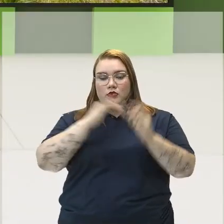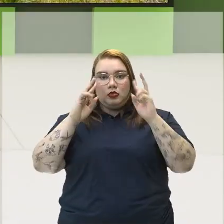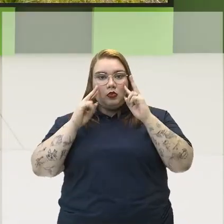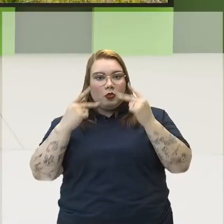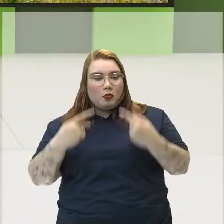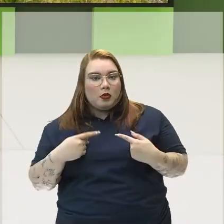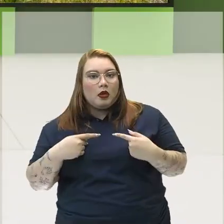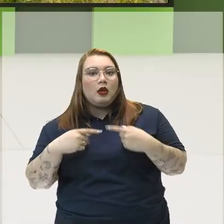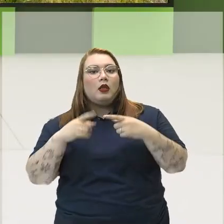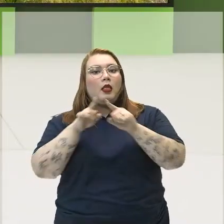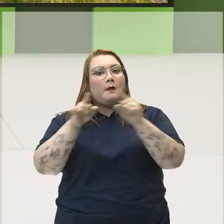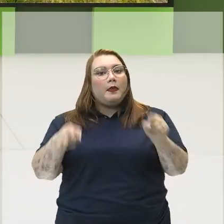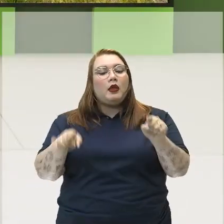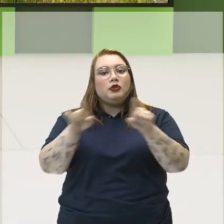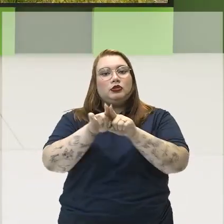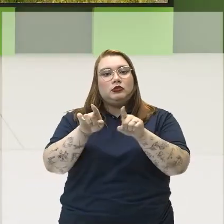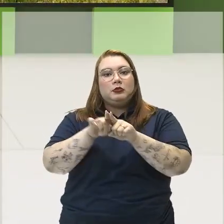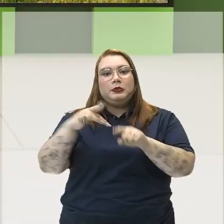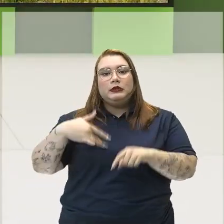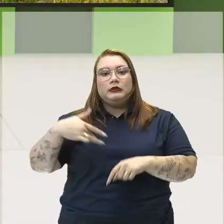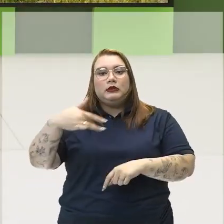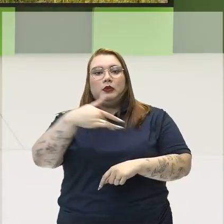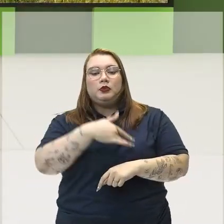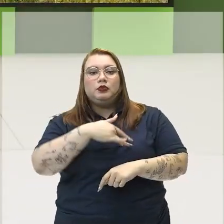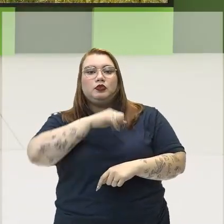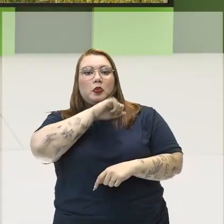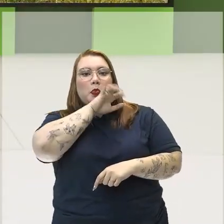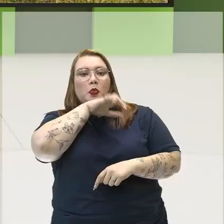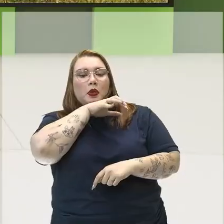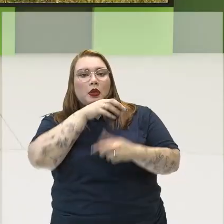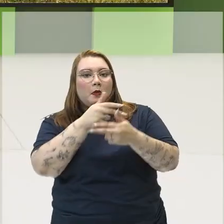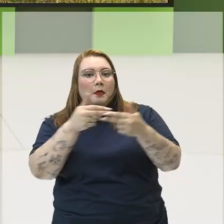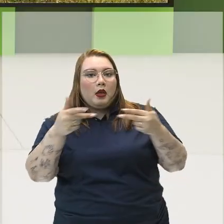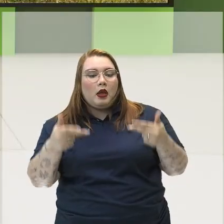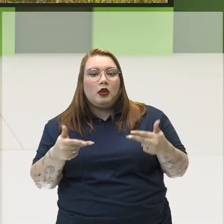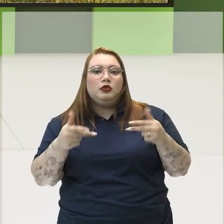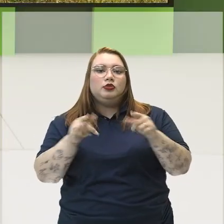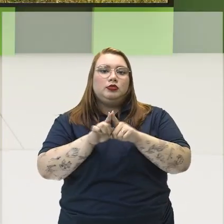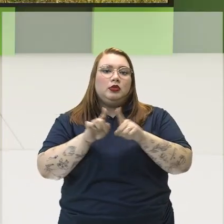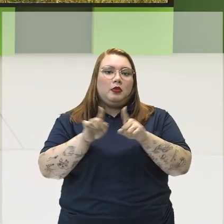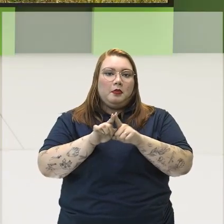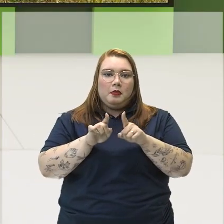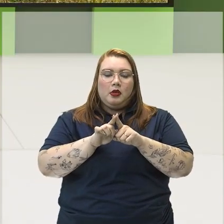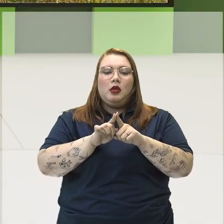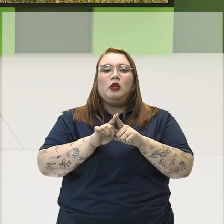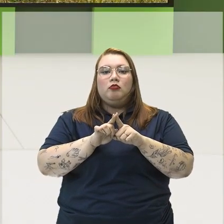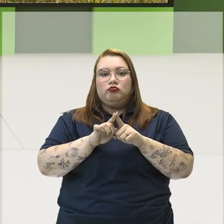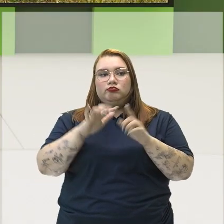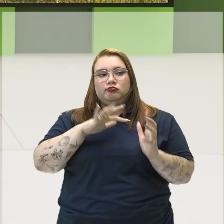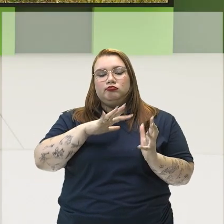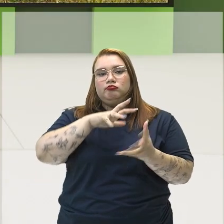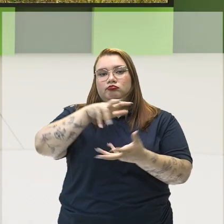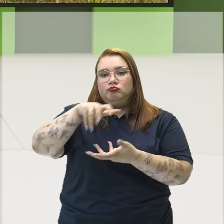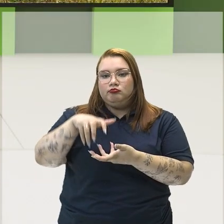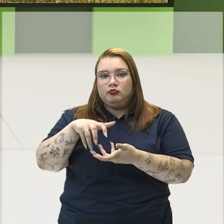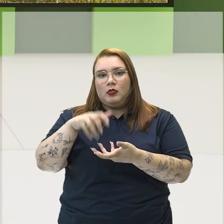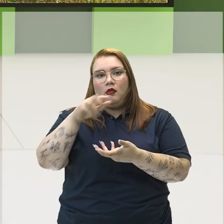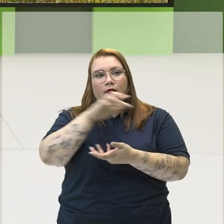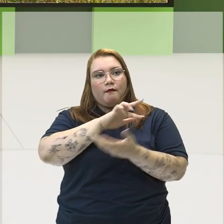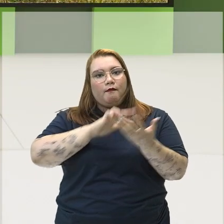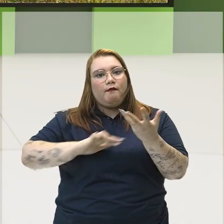humana, mas para a saúde dos animais, para a saúde do planeta como um todo, tá certo? Então, são várias